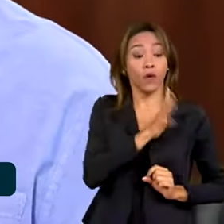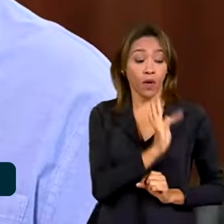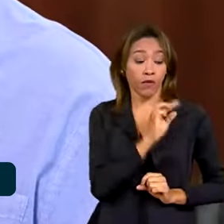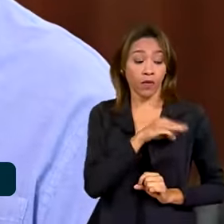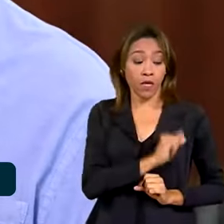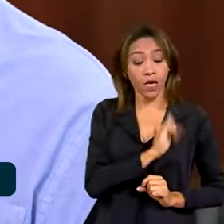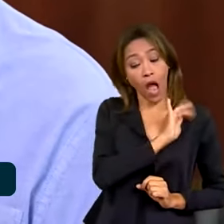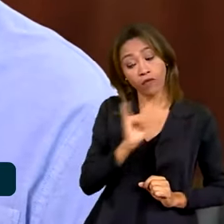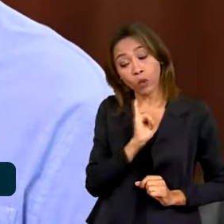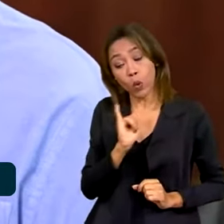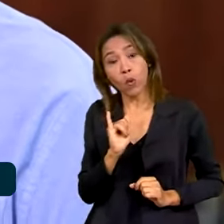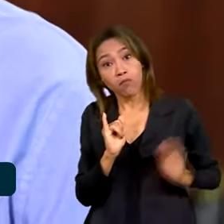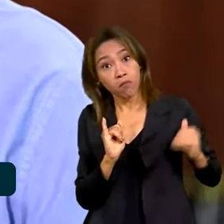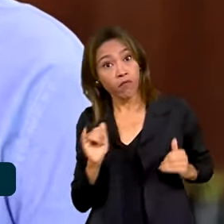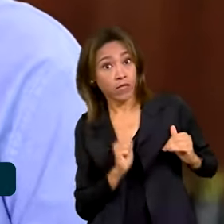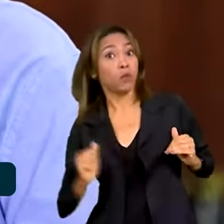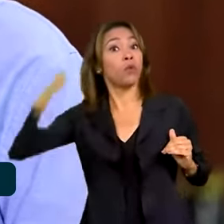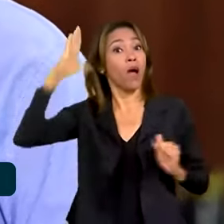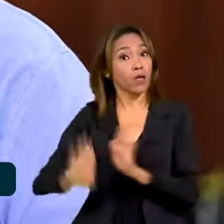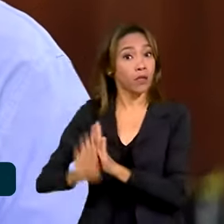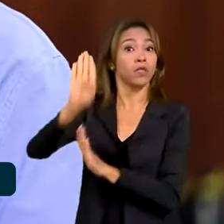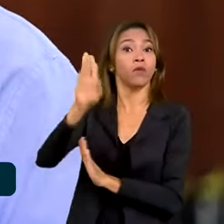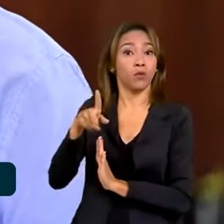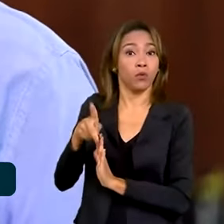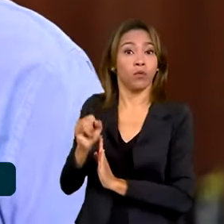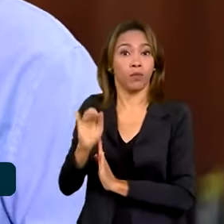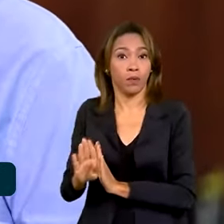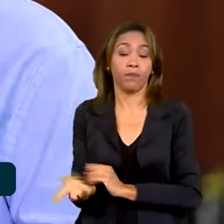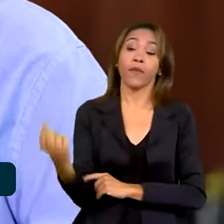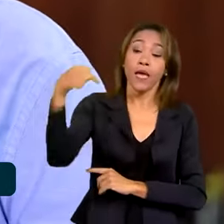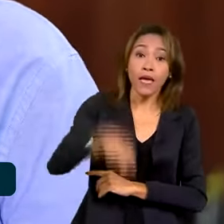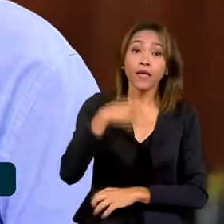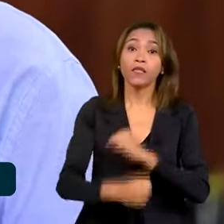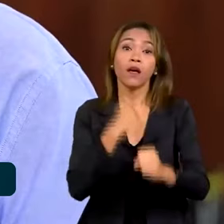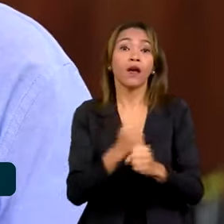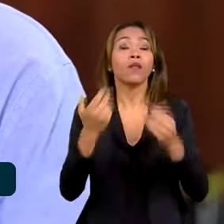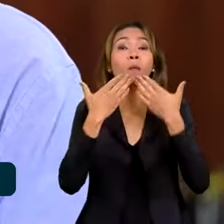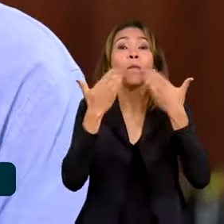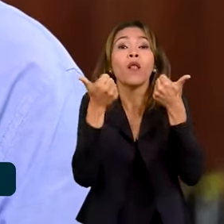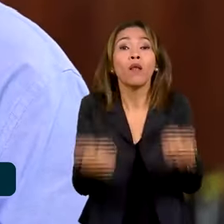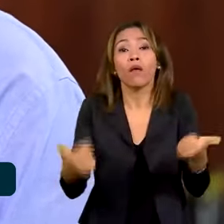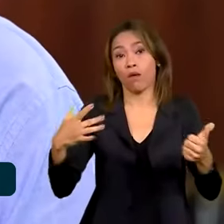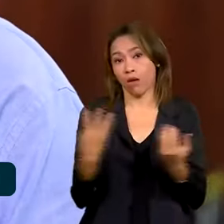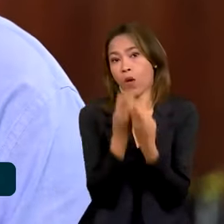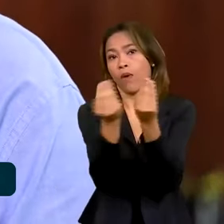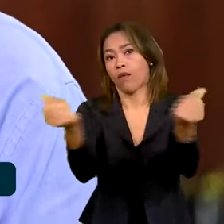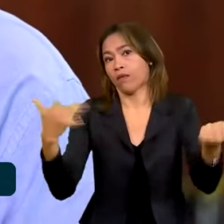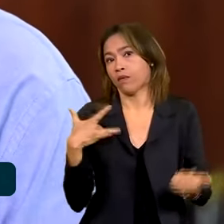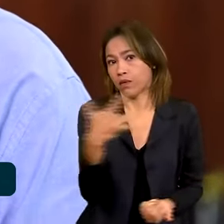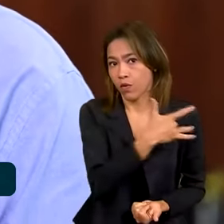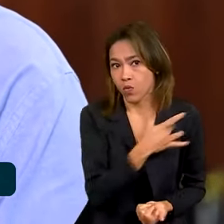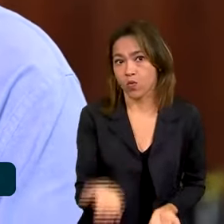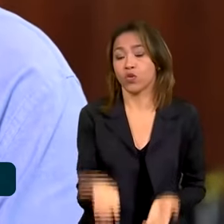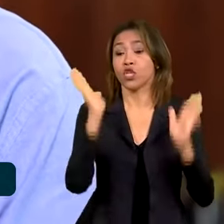ano, o que a gente vai perceber é que já melhorou a qualidade da saúde, já está melhorando a integração. Nós já anunciamos,